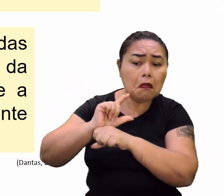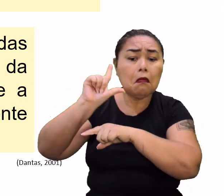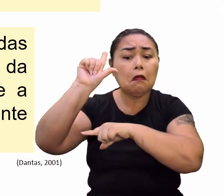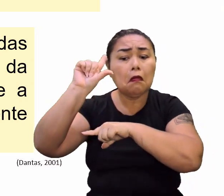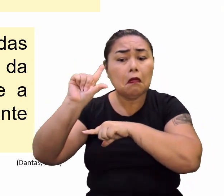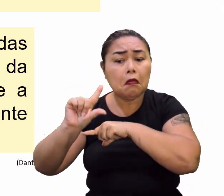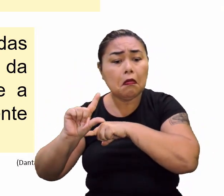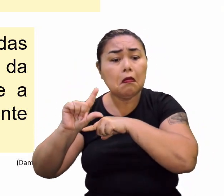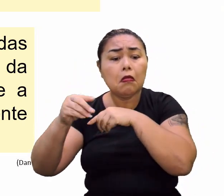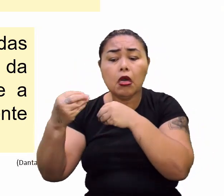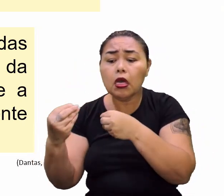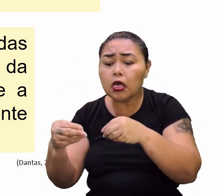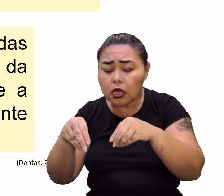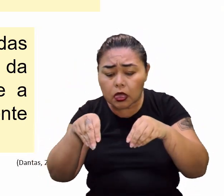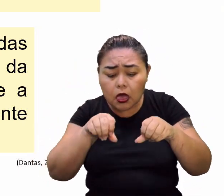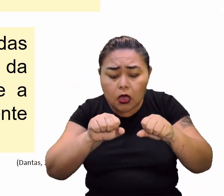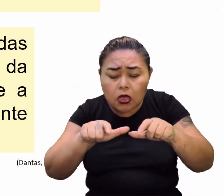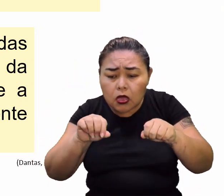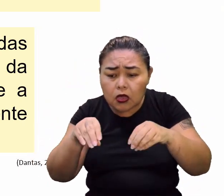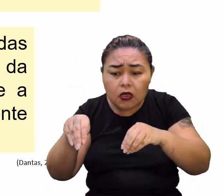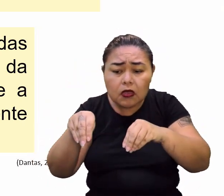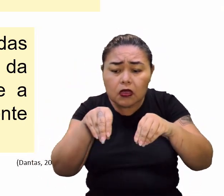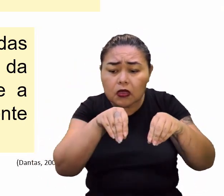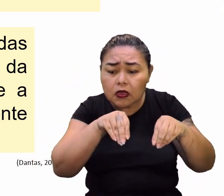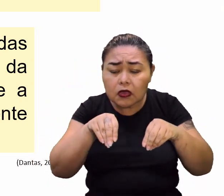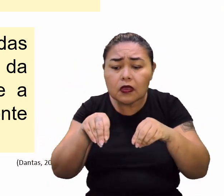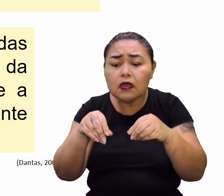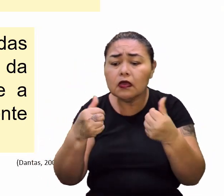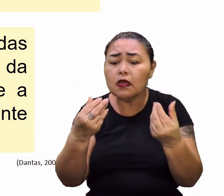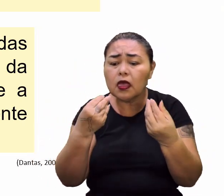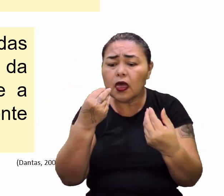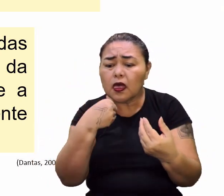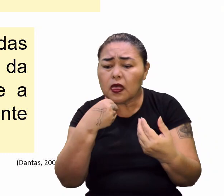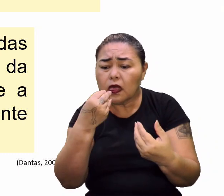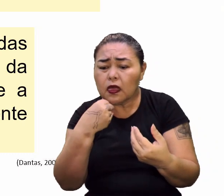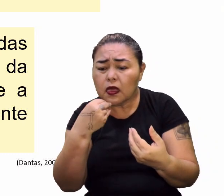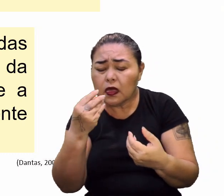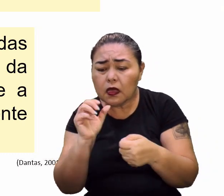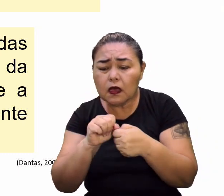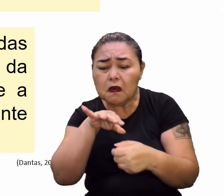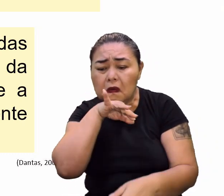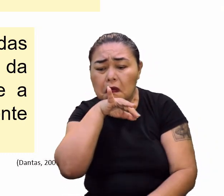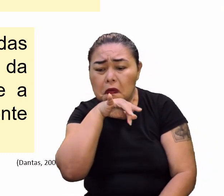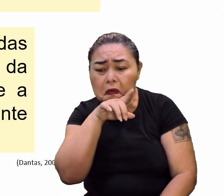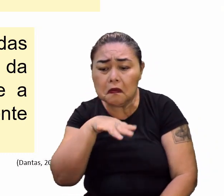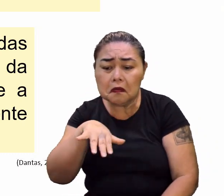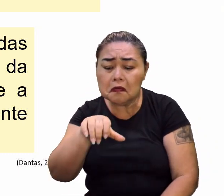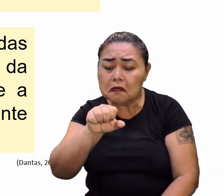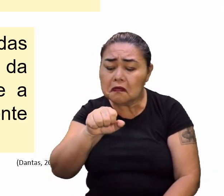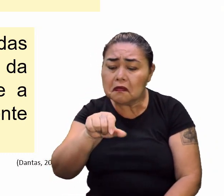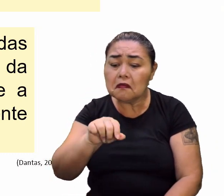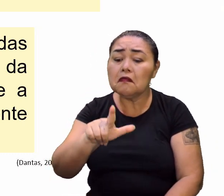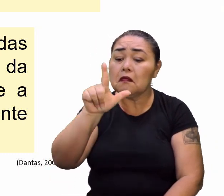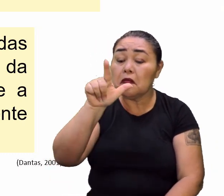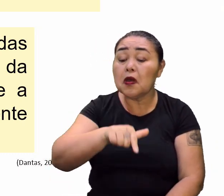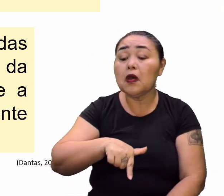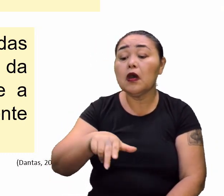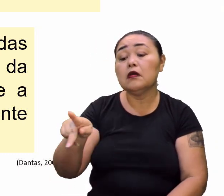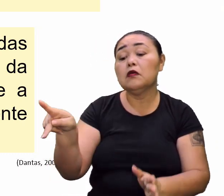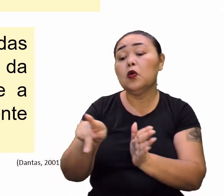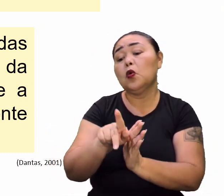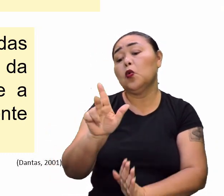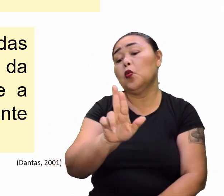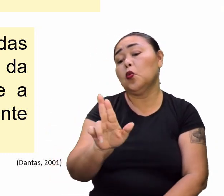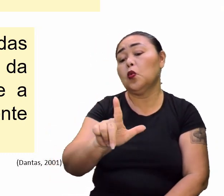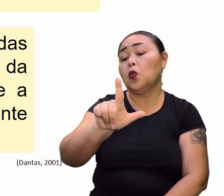quê? Fertilidade dos solos. Que a gente falou na aula passada, né? Exatamente. 58% lato